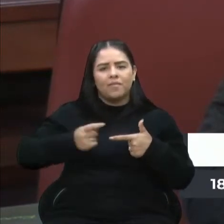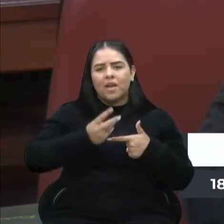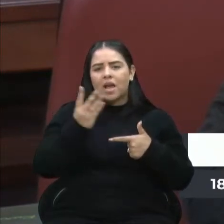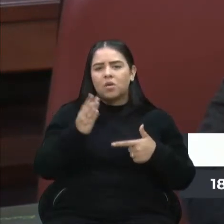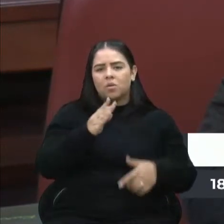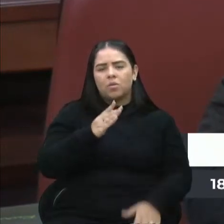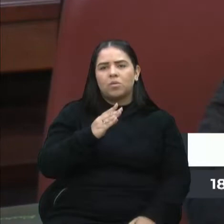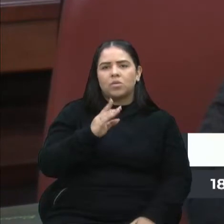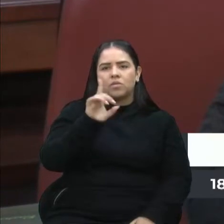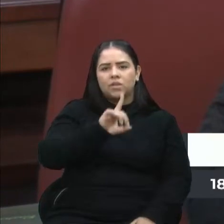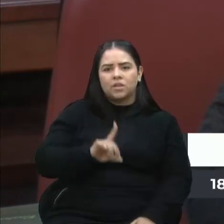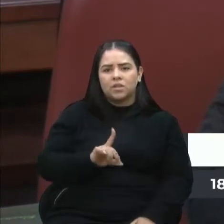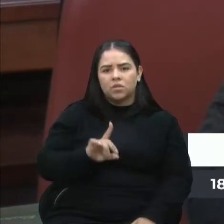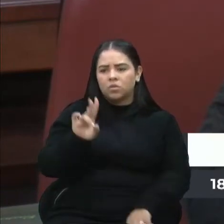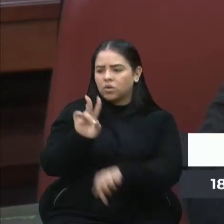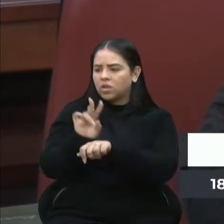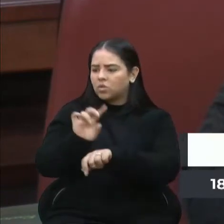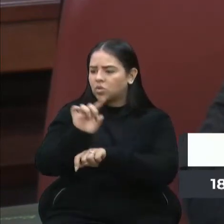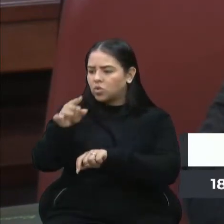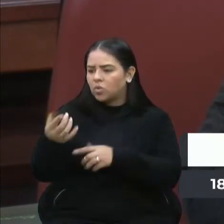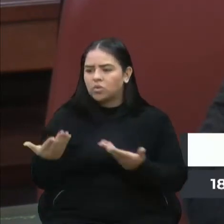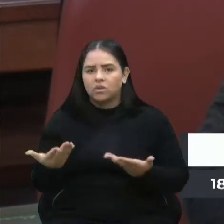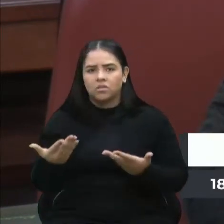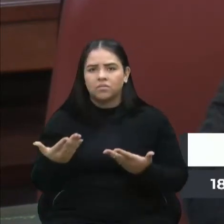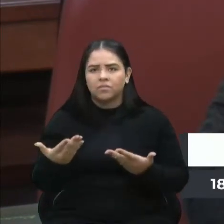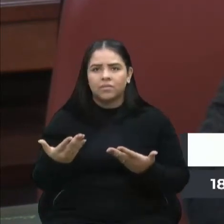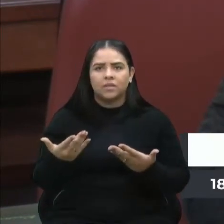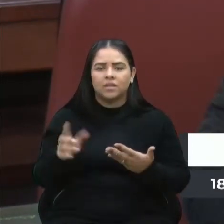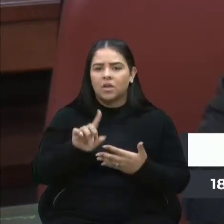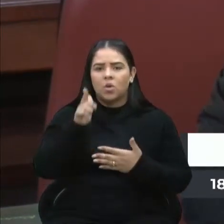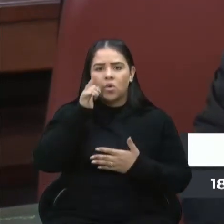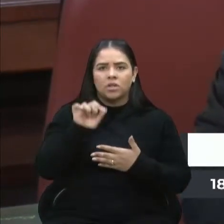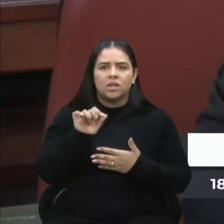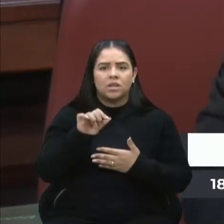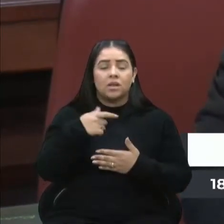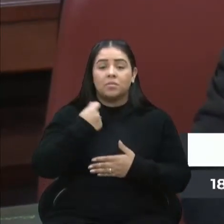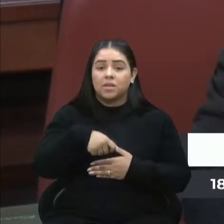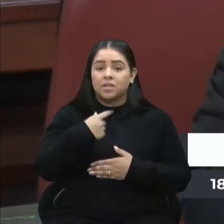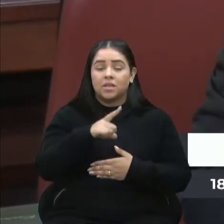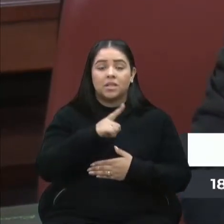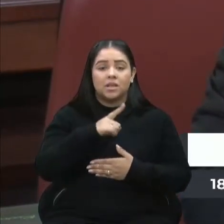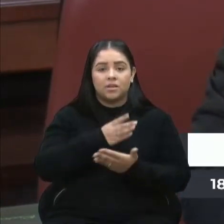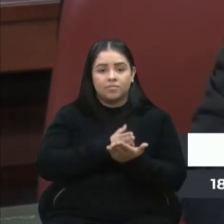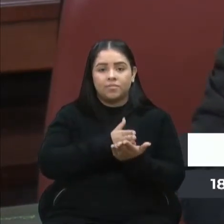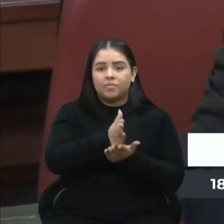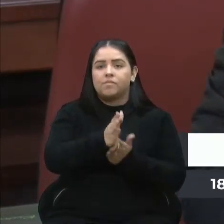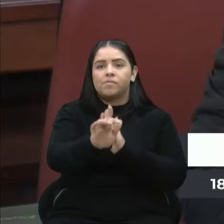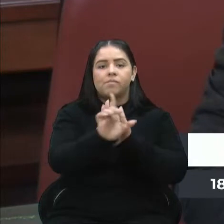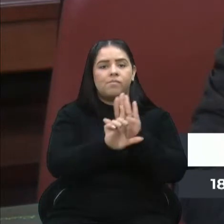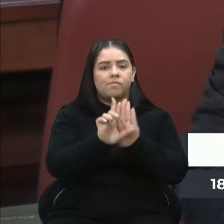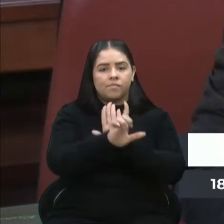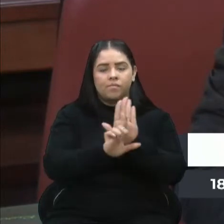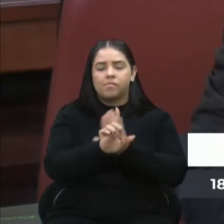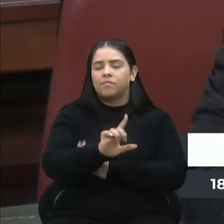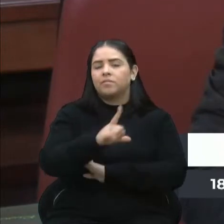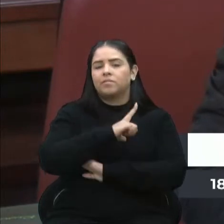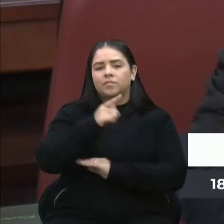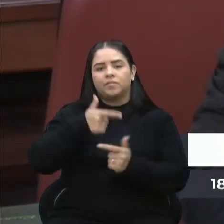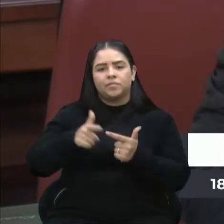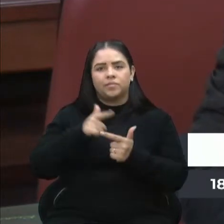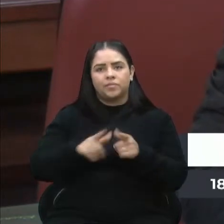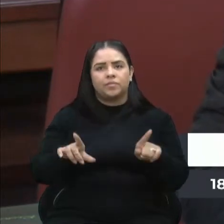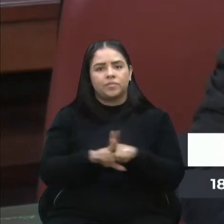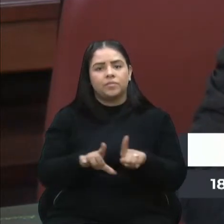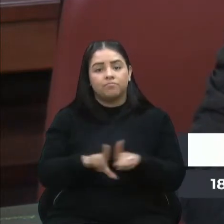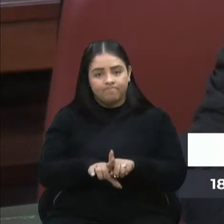PCDs, cuidando de outras pessoas PCDs, eles não conseguem. E aí o empregador tem que seguir a legislação. Então também tem um grande problema nisso,